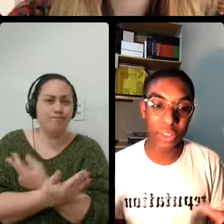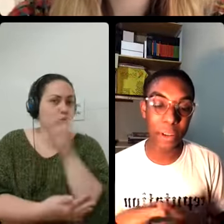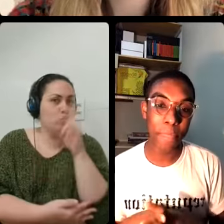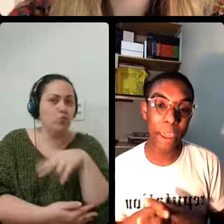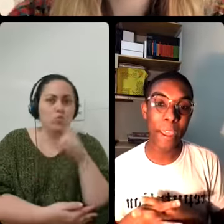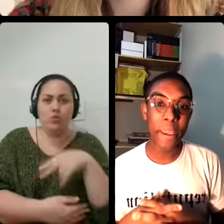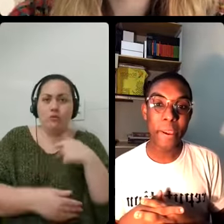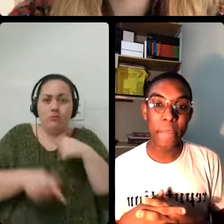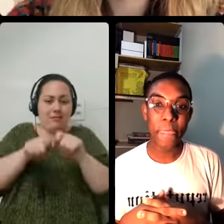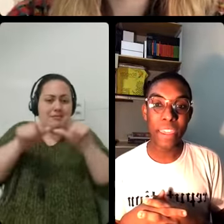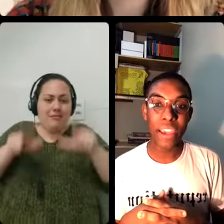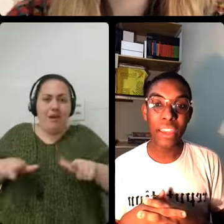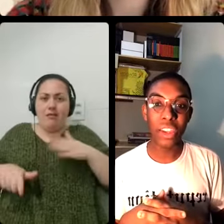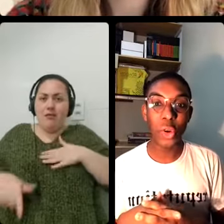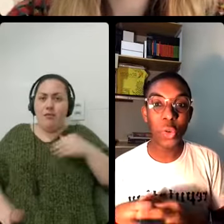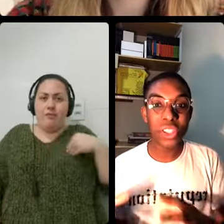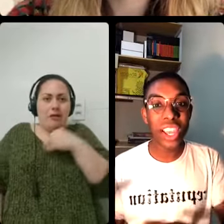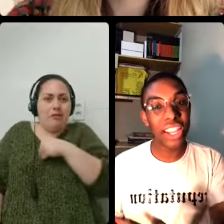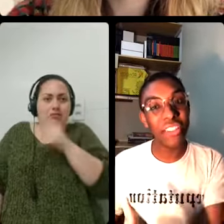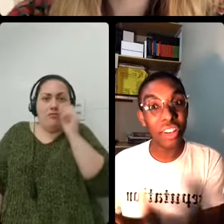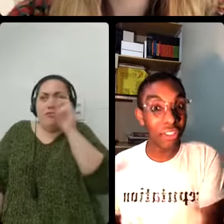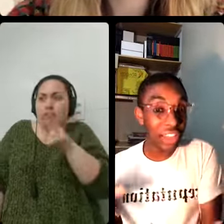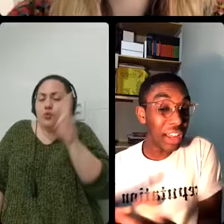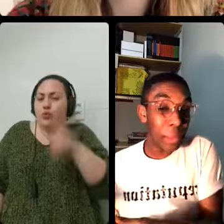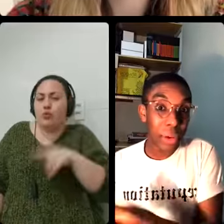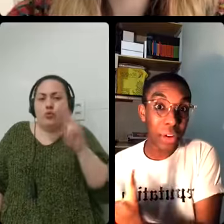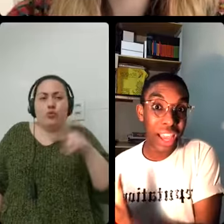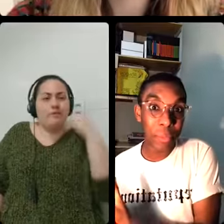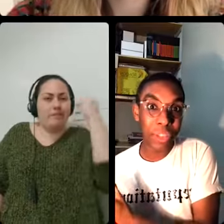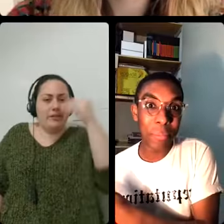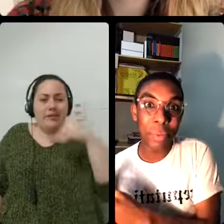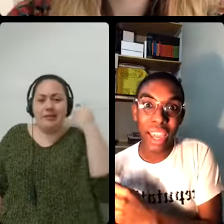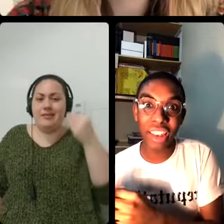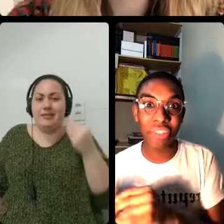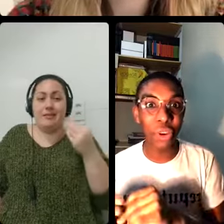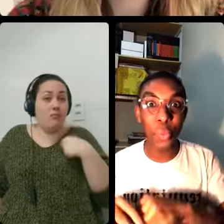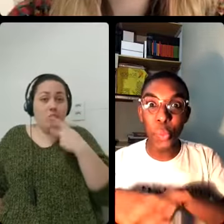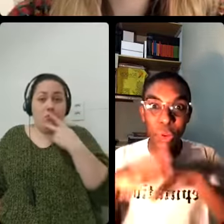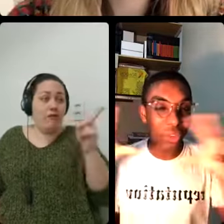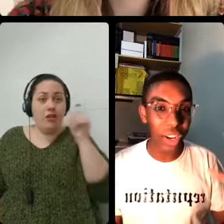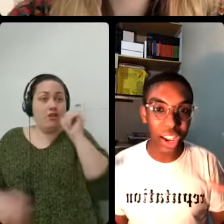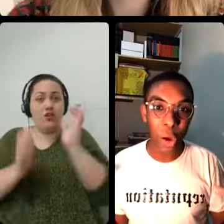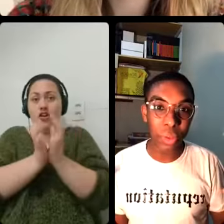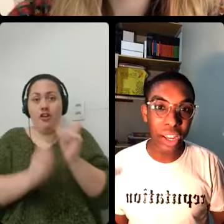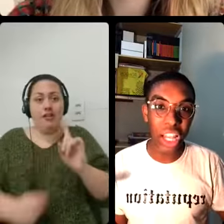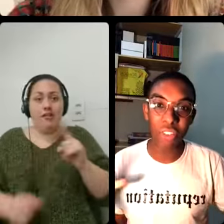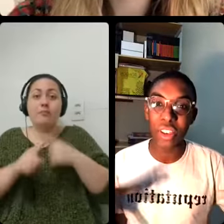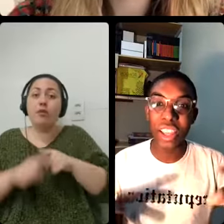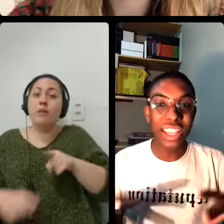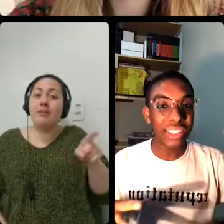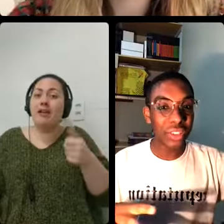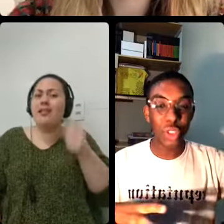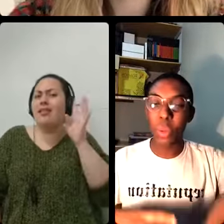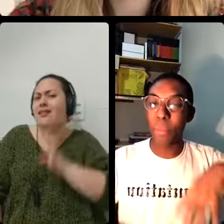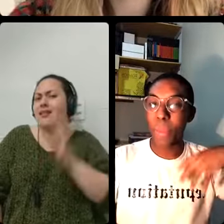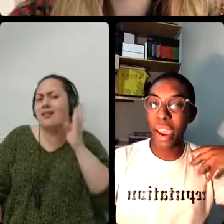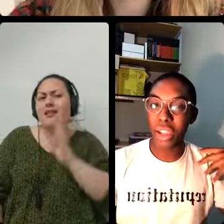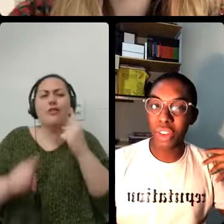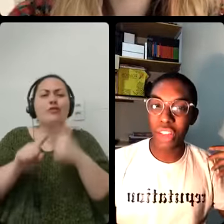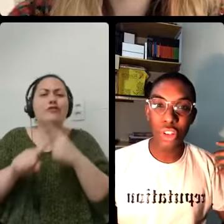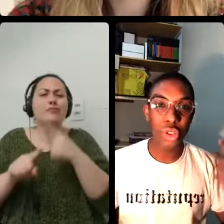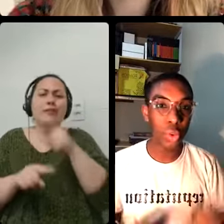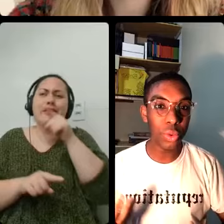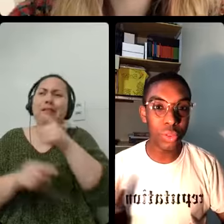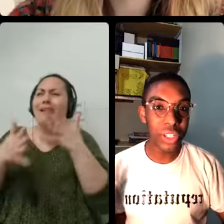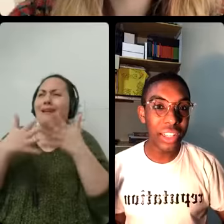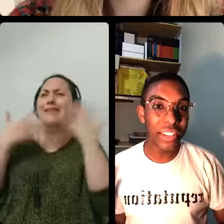vivendo, né? E aí eu não conseguia nem falei pra minha colega, porque pra ela foi muito legal, porque ele tava sendo super aberto, e